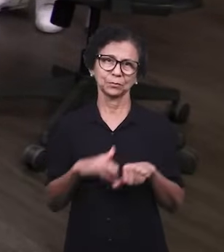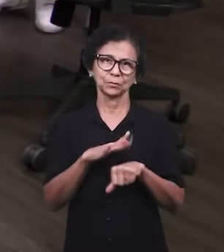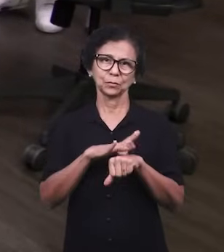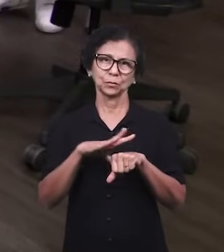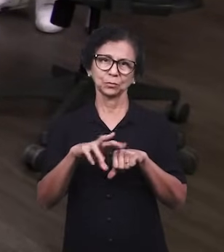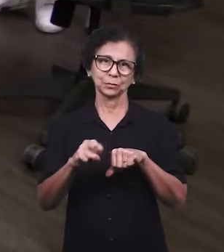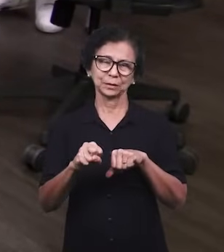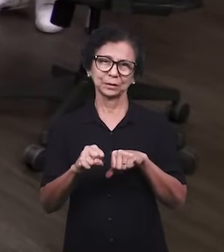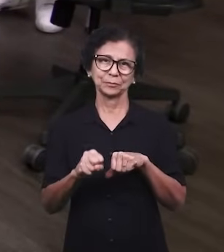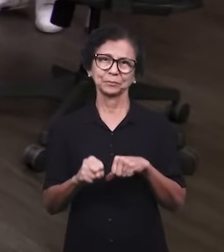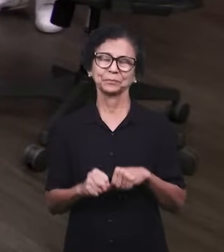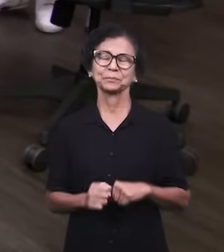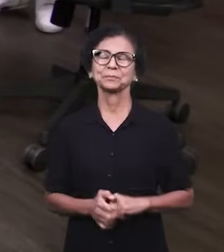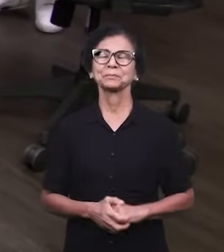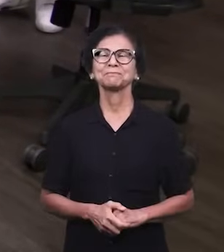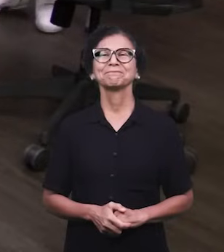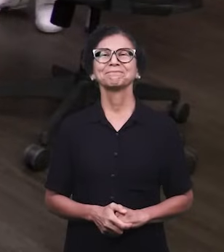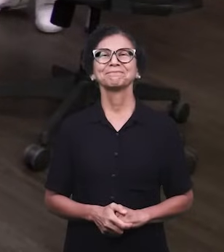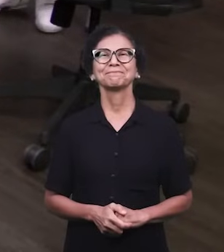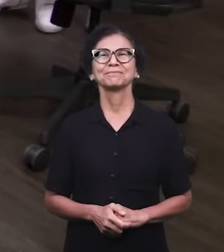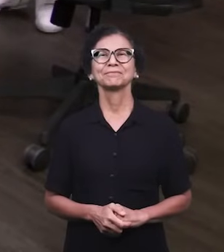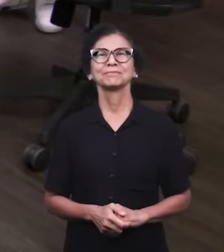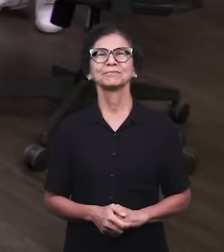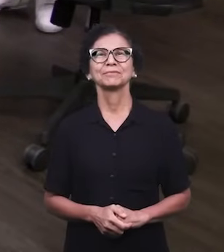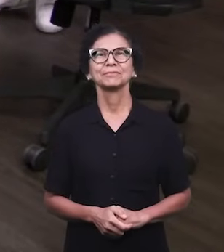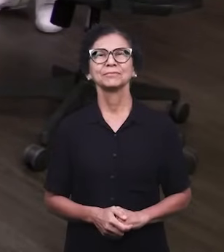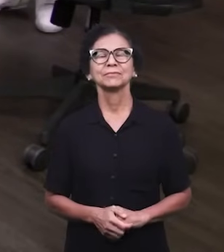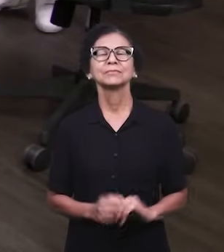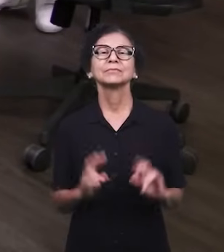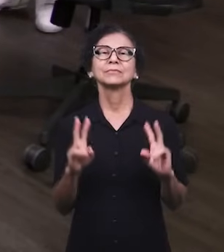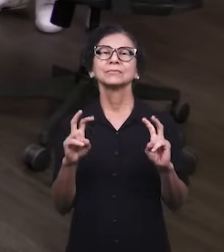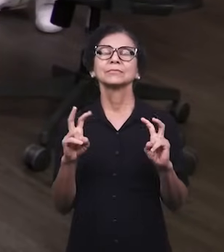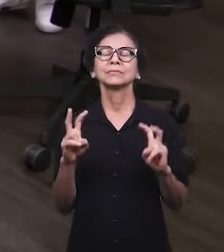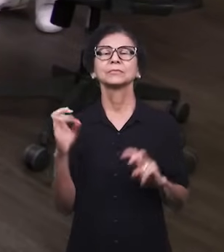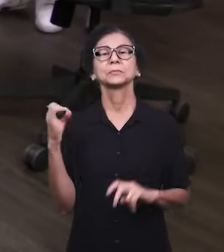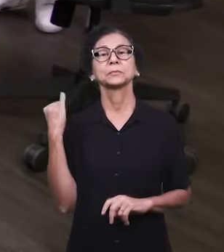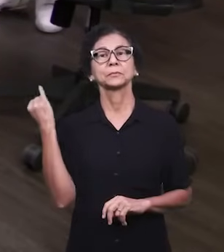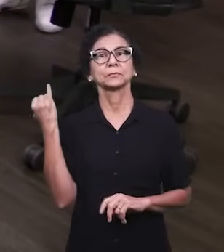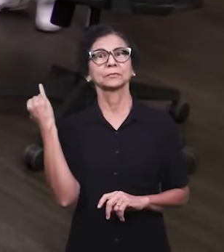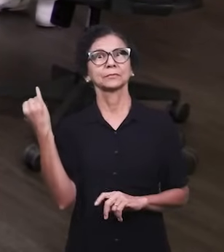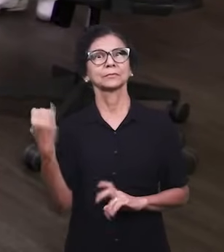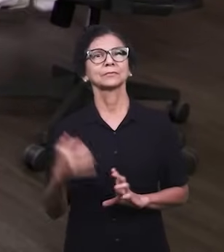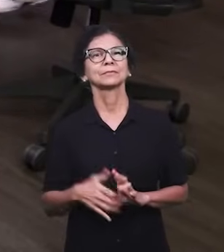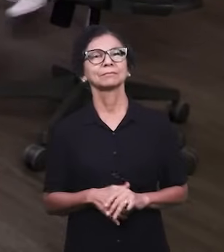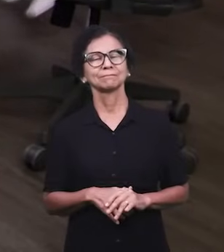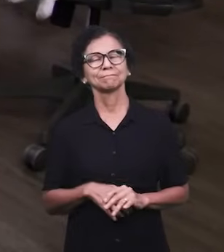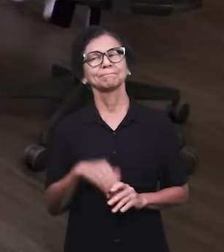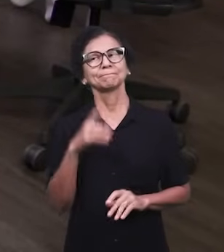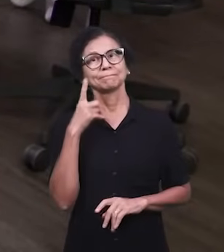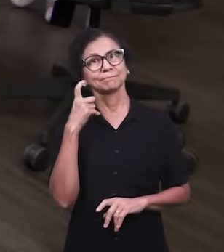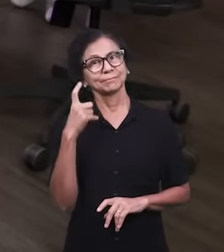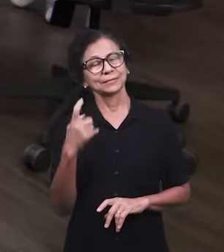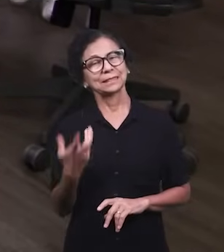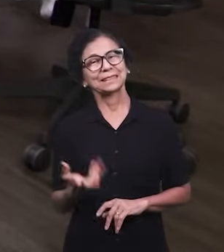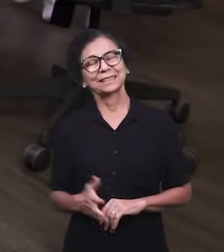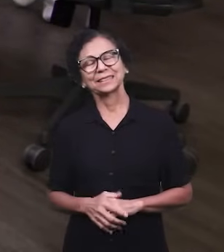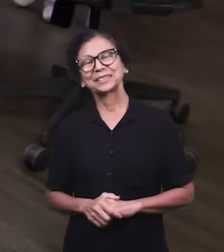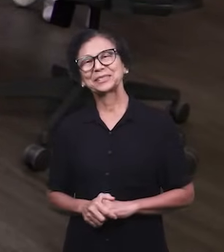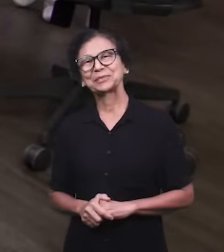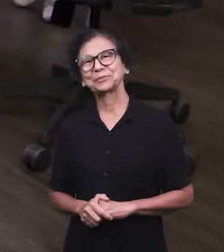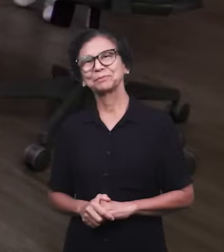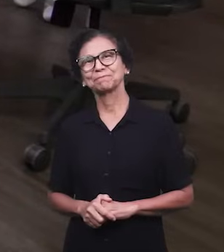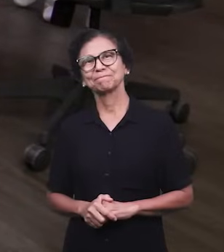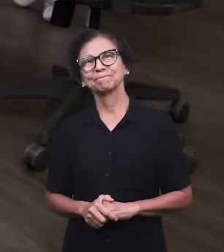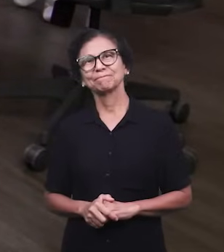uma bênção. Amém. Glória a Jesus. Então tá aí. Esse é um tema muito interessante. Com certeza